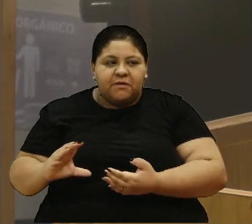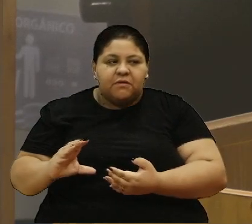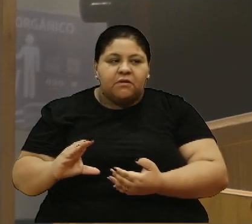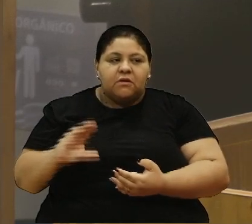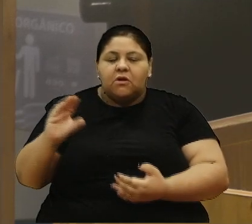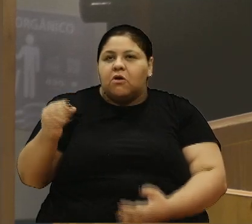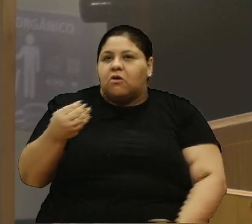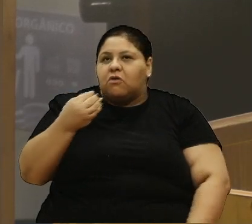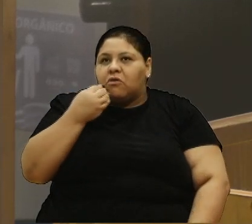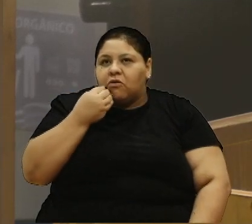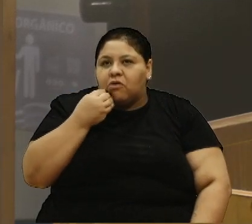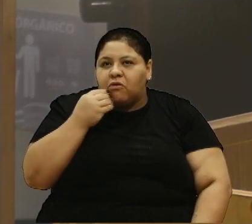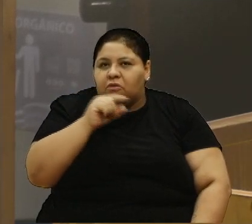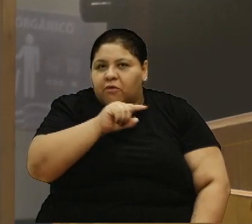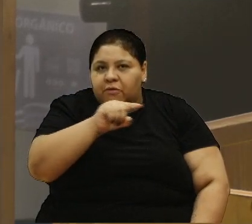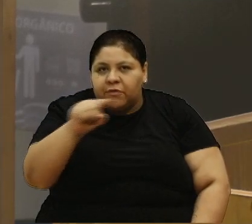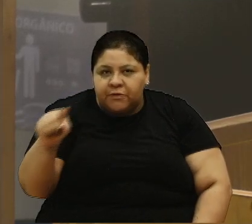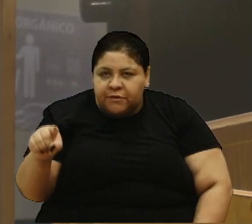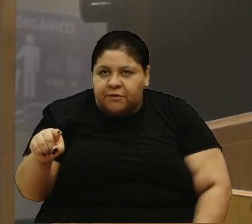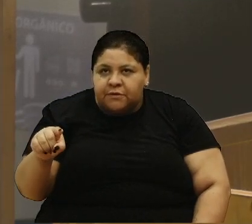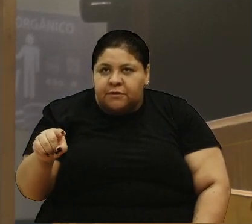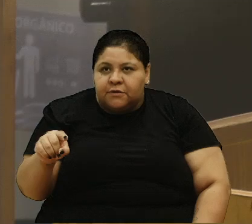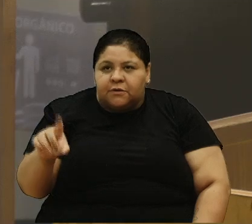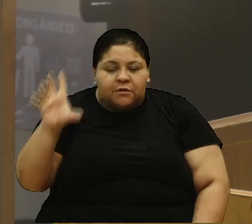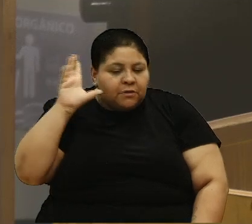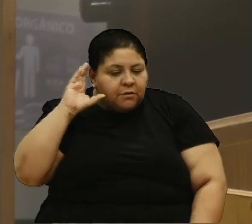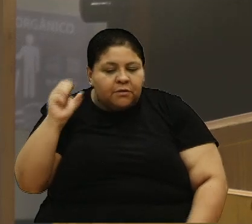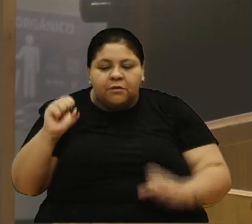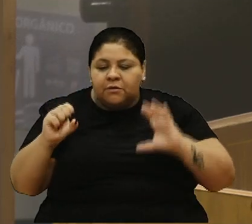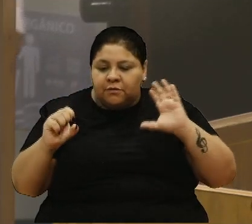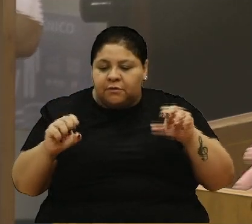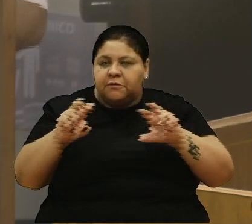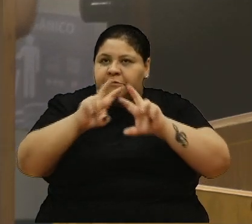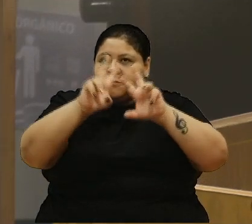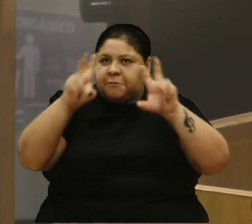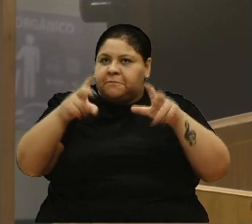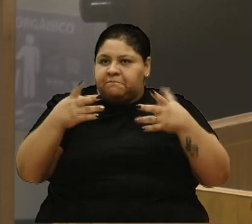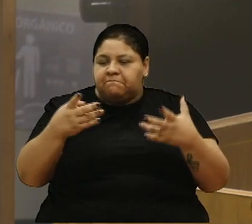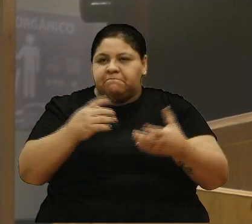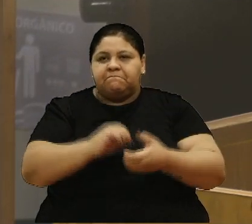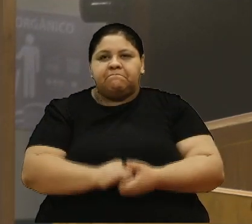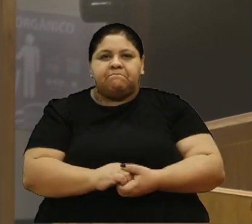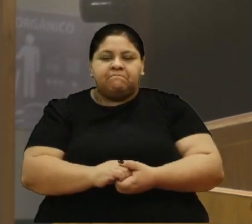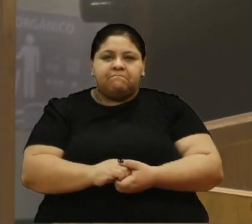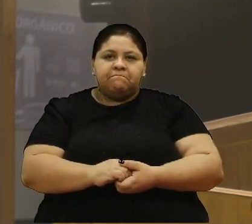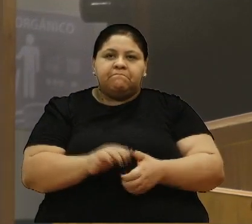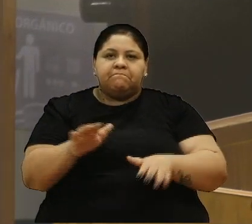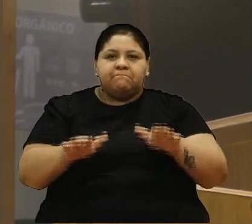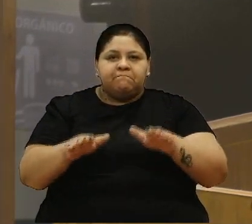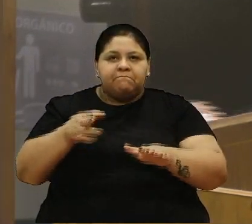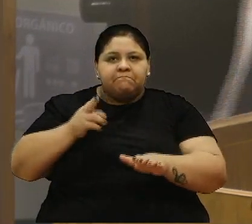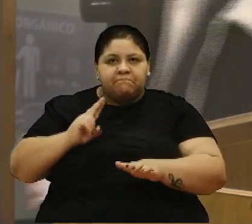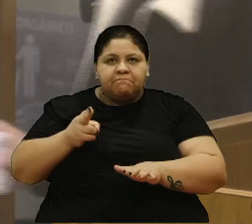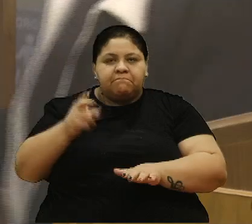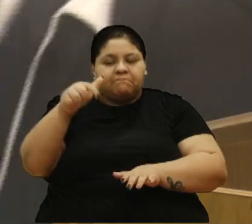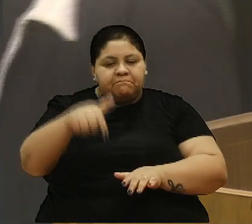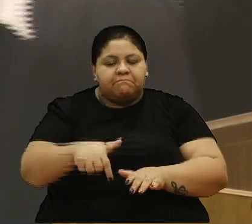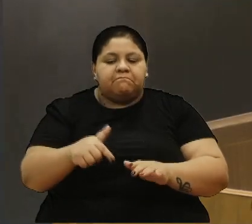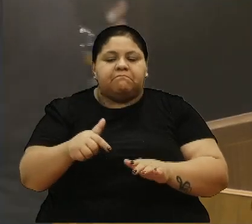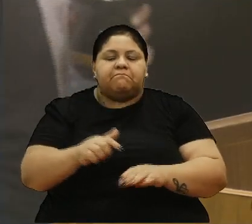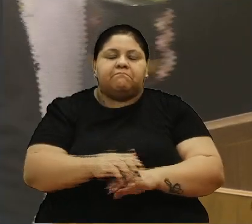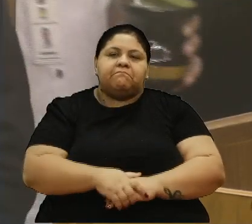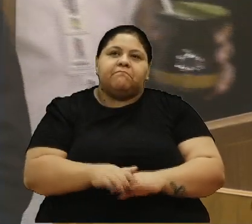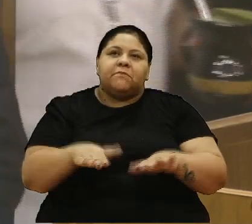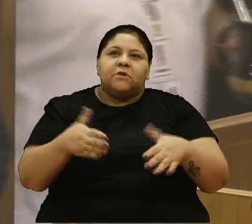naturalmente, que os senhores vão estar me ouvindo falar sobre esse tema, de repente, seguidamente por aqui.